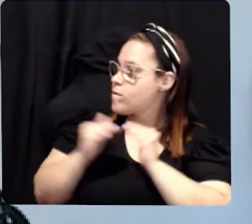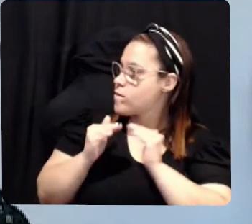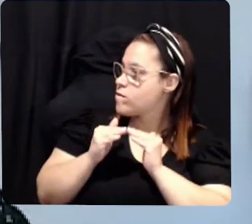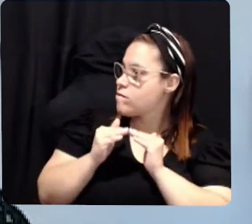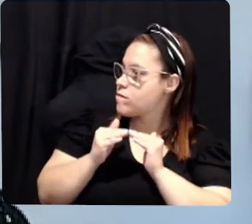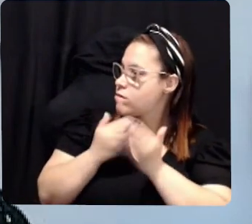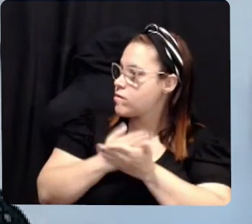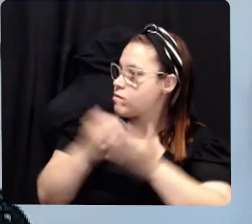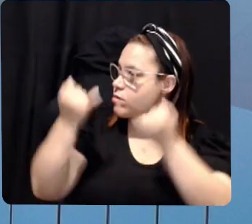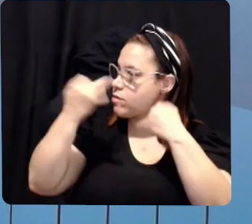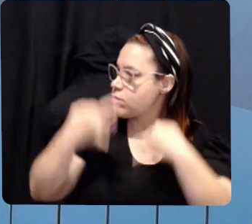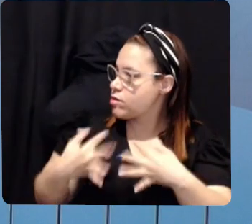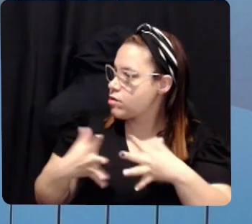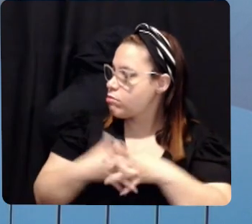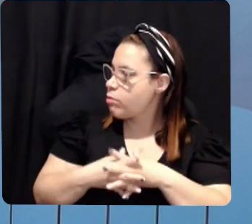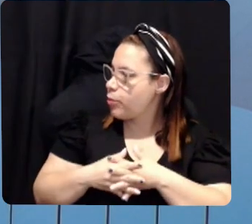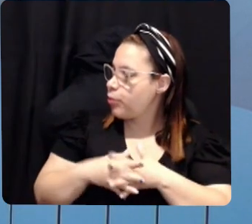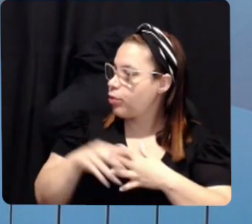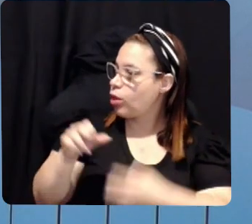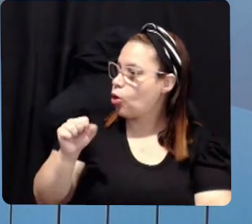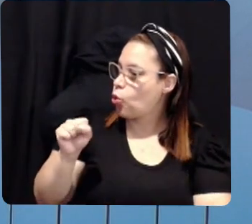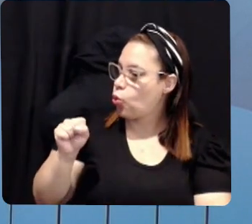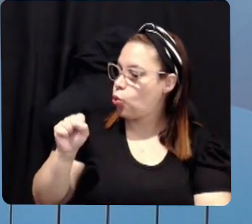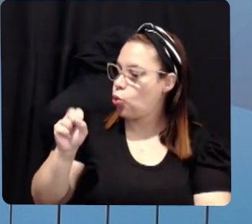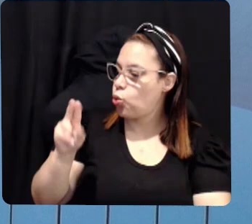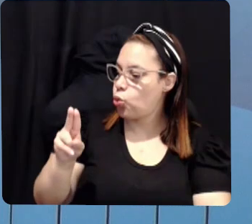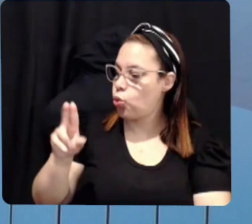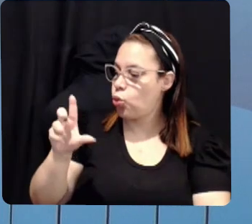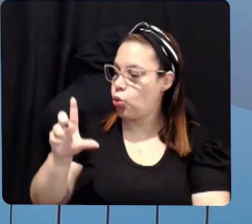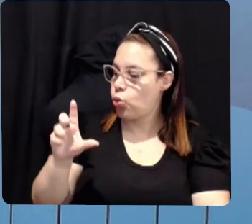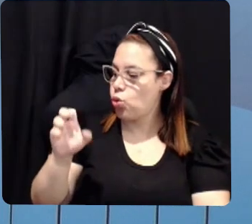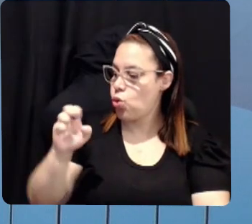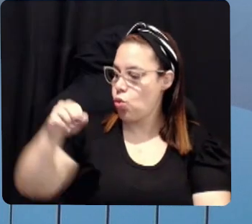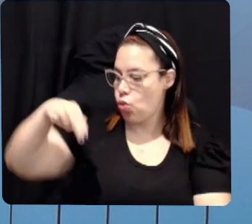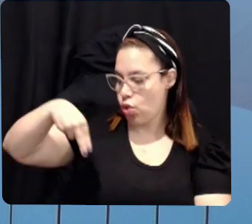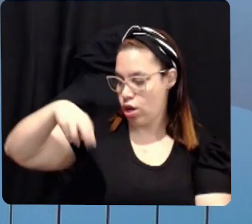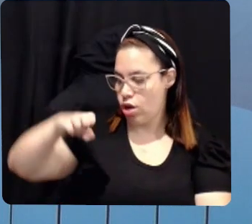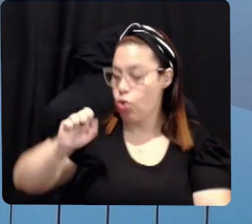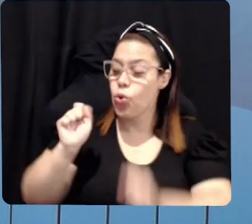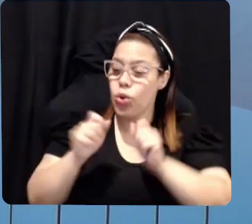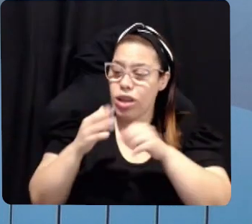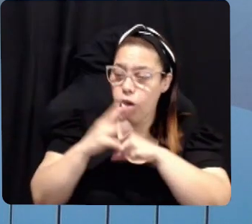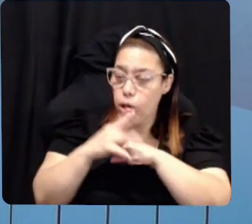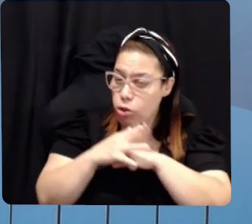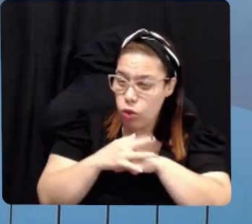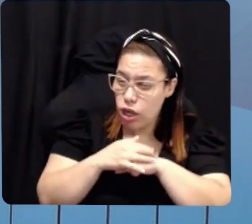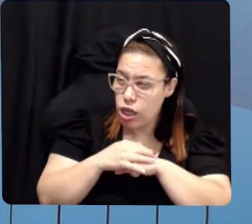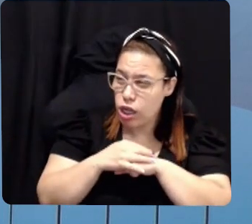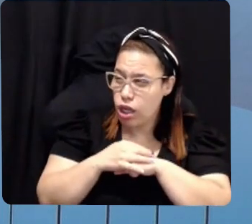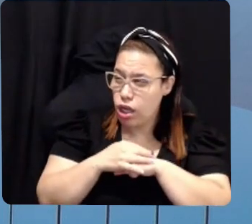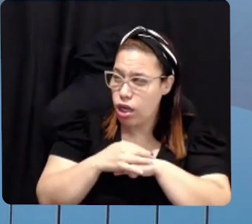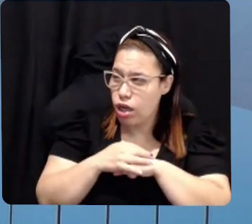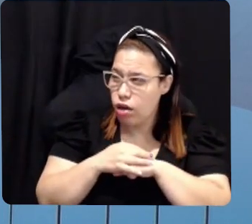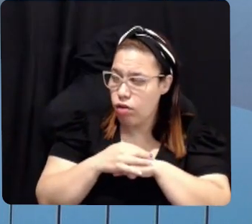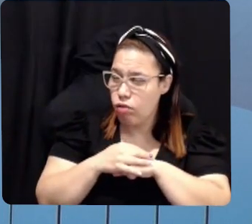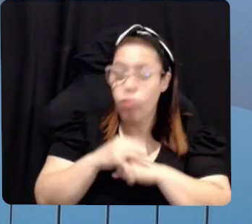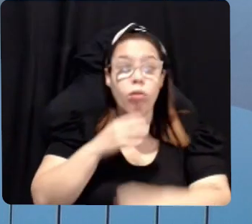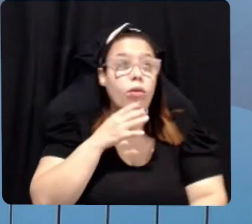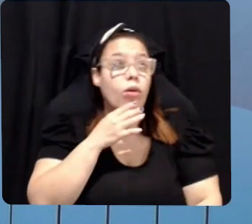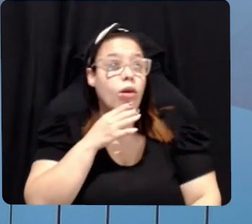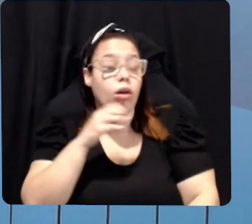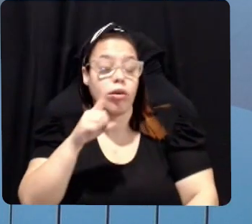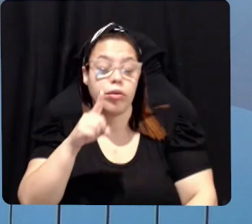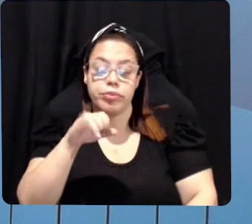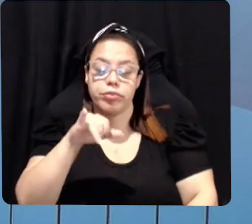dislexia. Certeza. Vamos começar explicando então, Sulene, o que é dislexia? Ela é uma